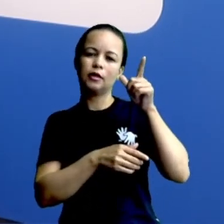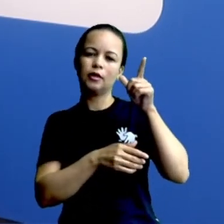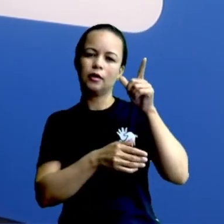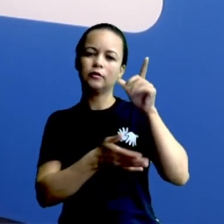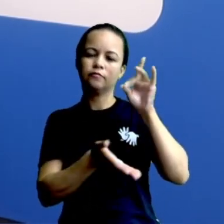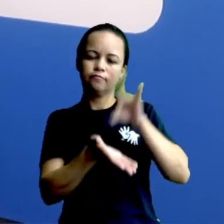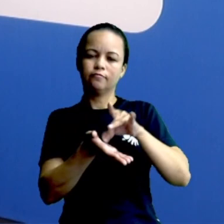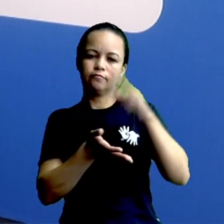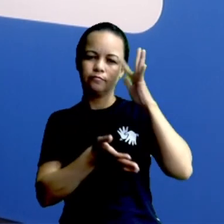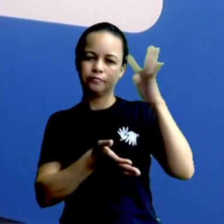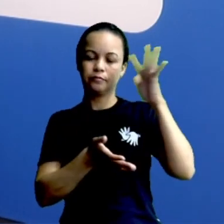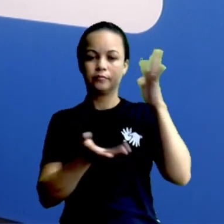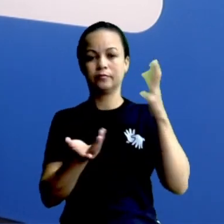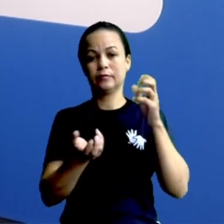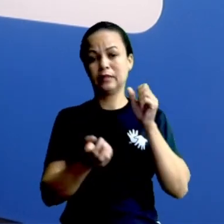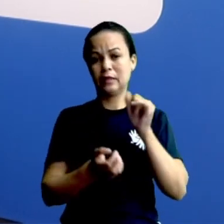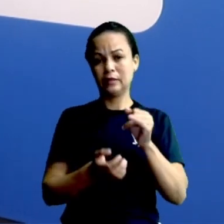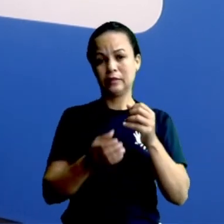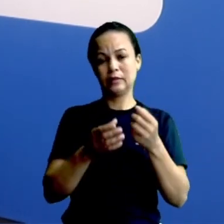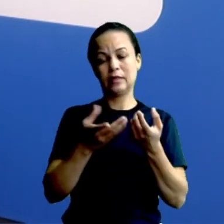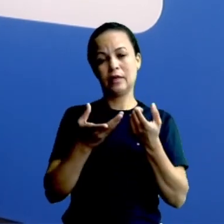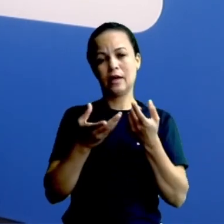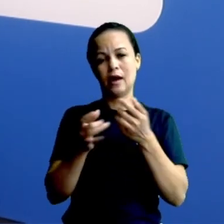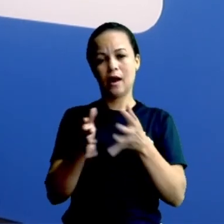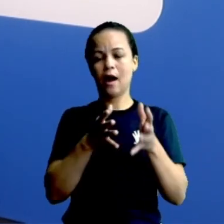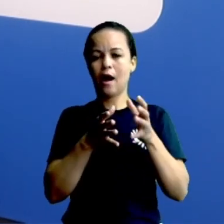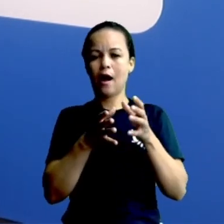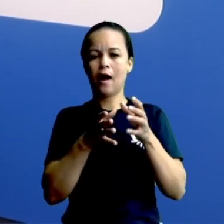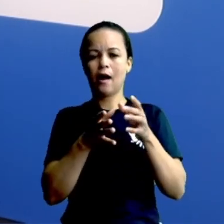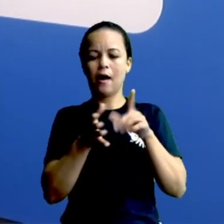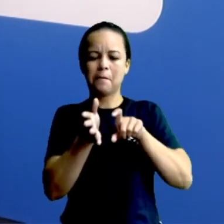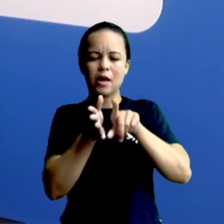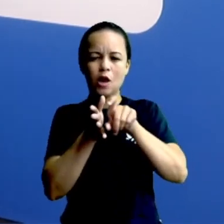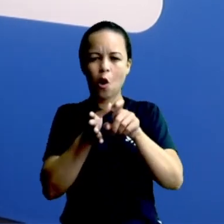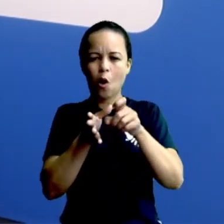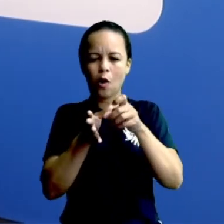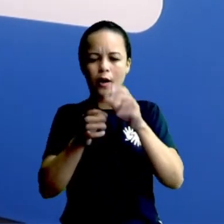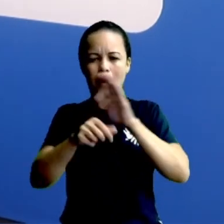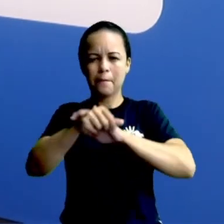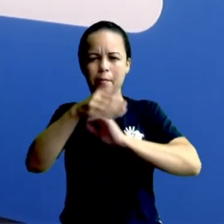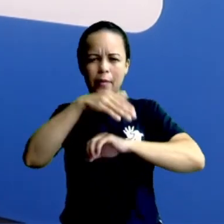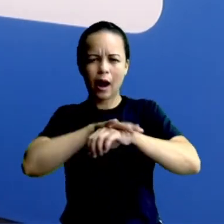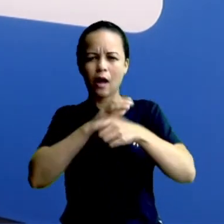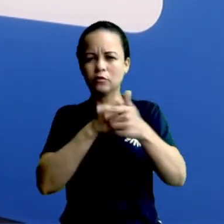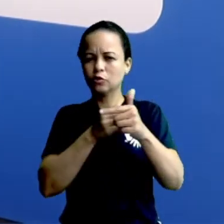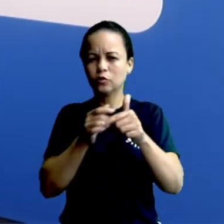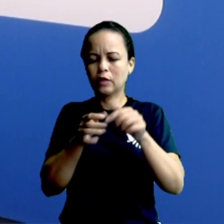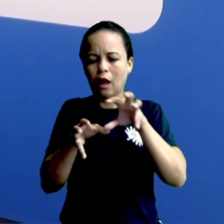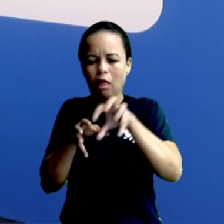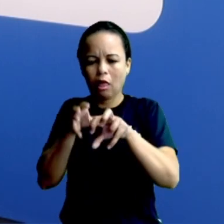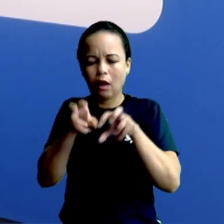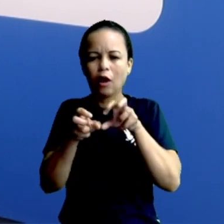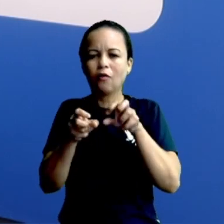sonhos. Porque se a minhoca não tem braço e cavuca, você não tem o que você queria, mas você pode sim conseguir os seus sonhos se